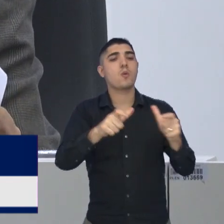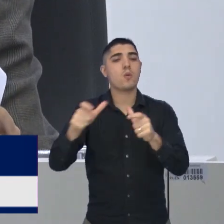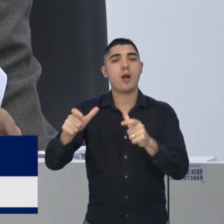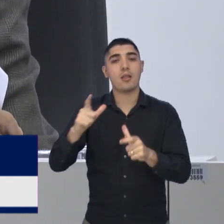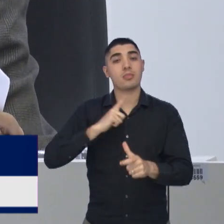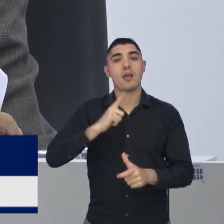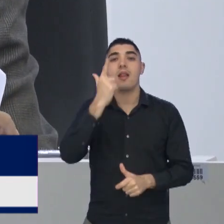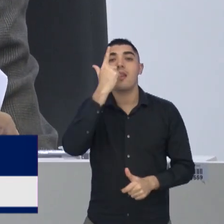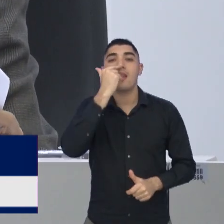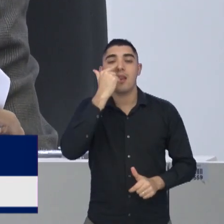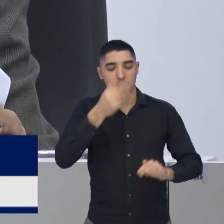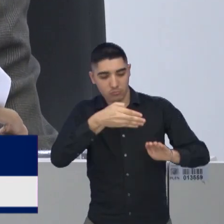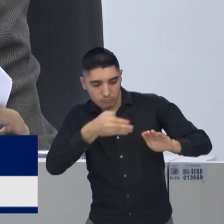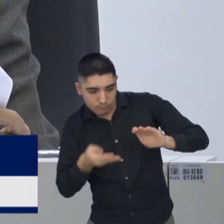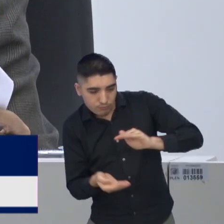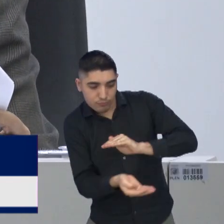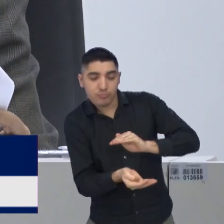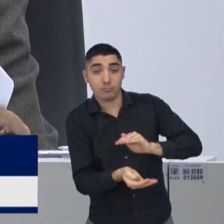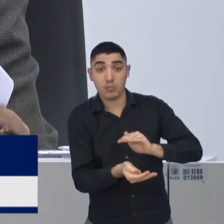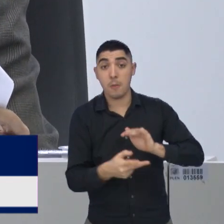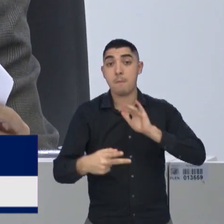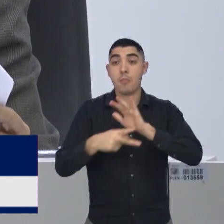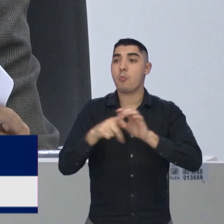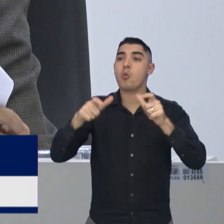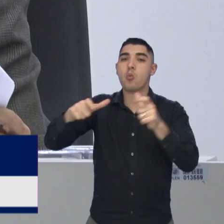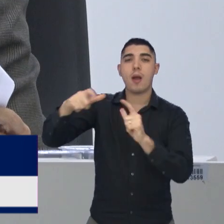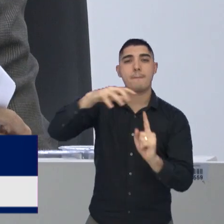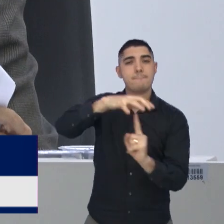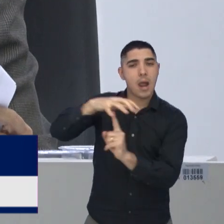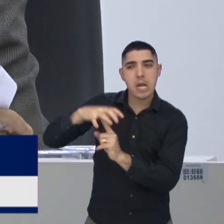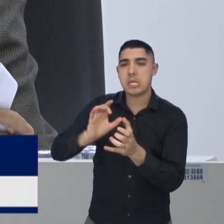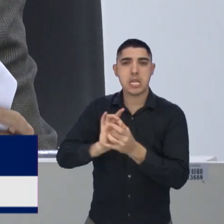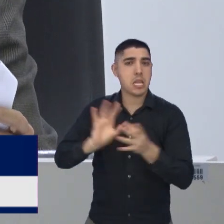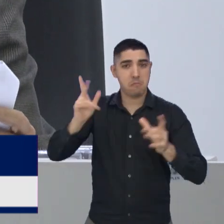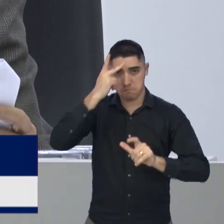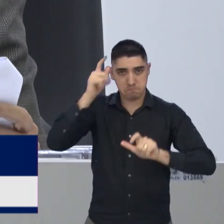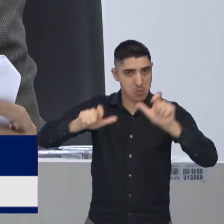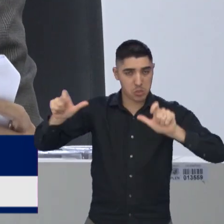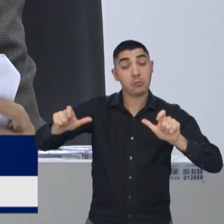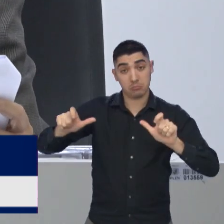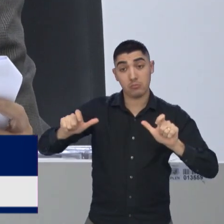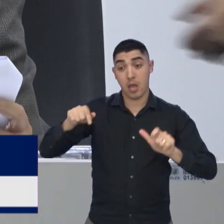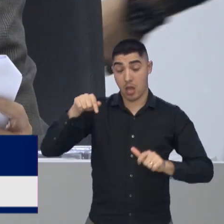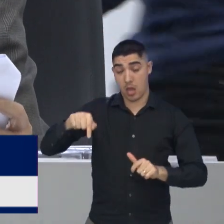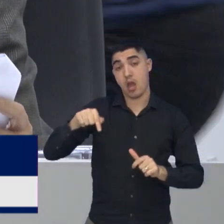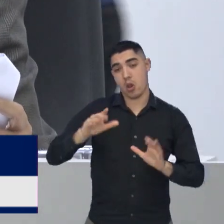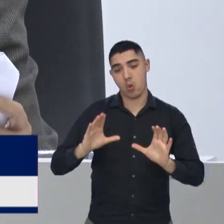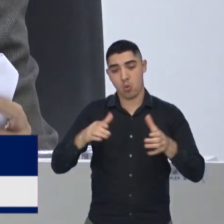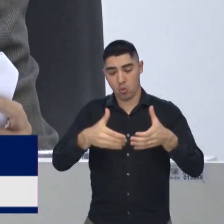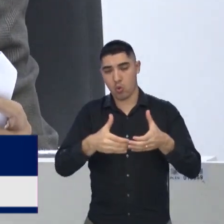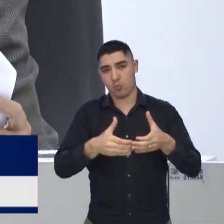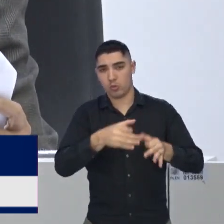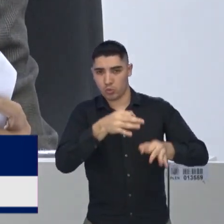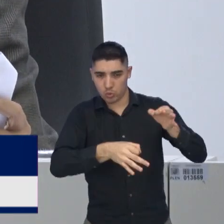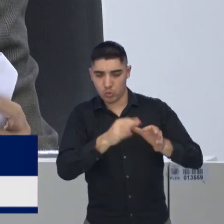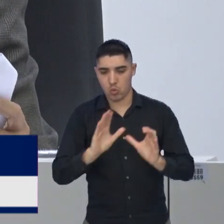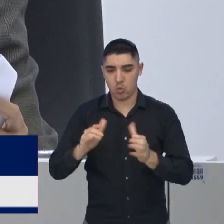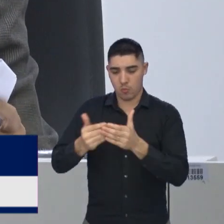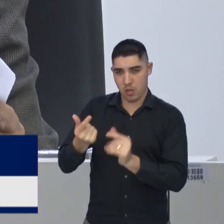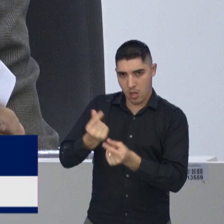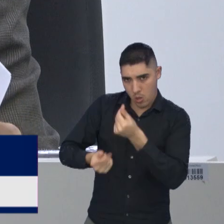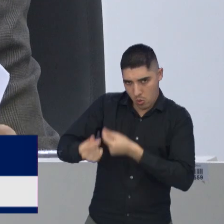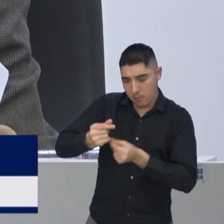subterrâneas em espaços públicos e dá outras providências. Rito ordinário, comissões de Justiça, Economia e